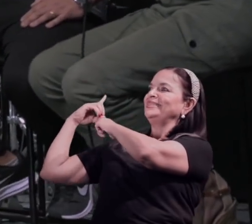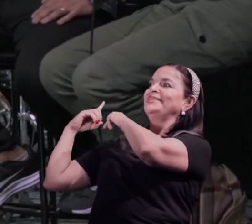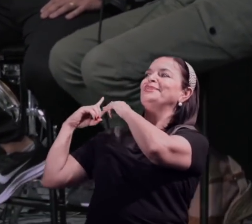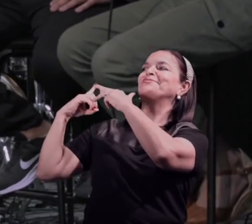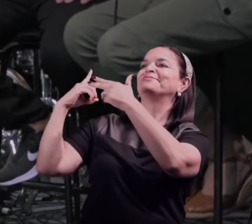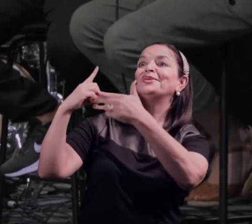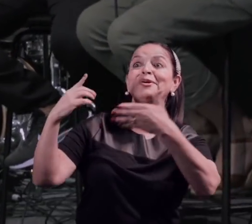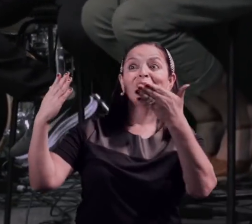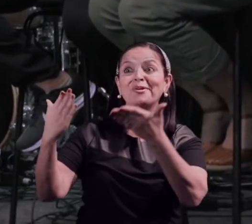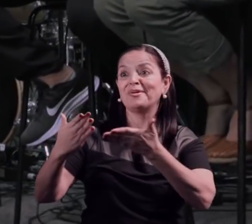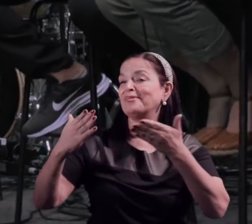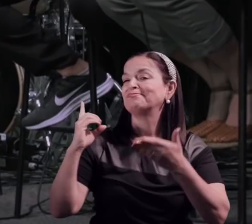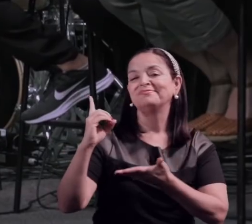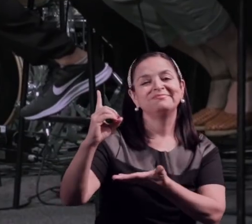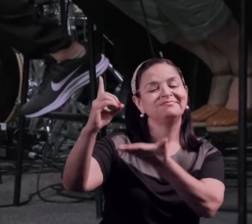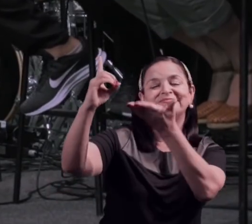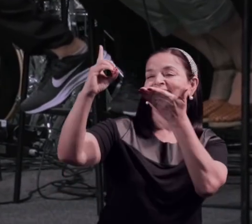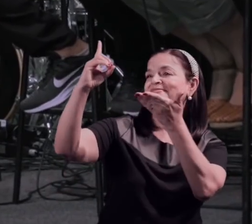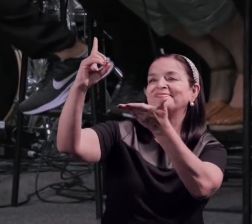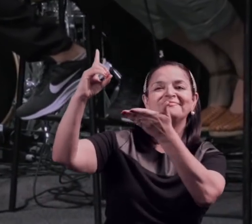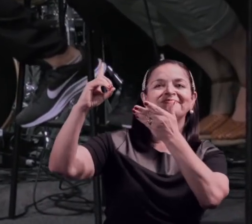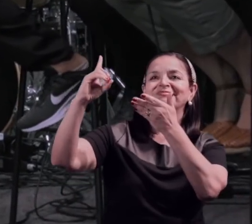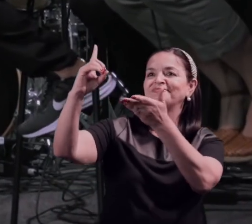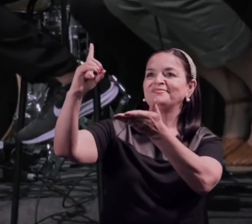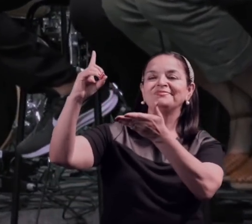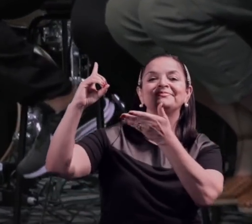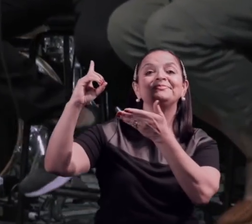sempre como fosse outrora.